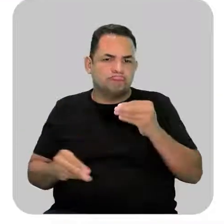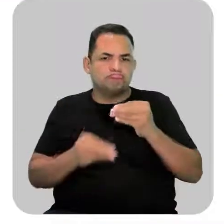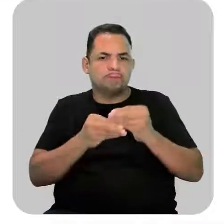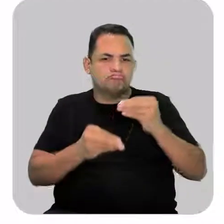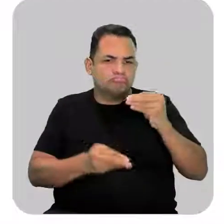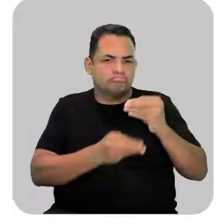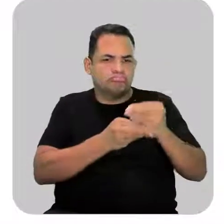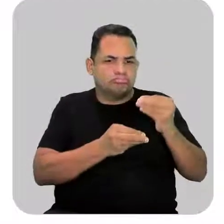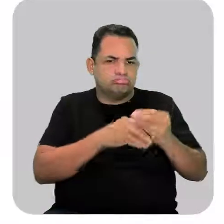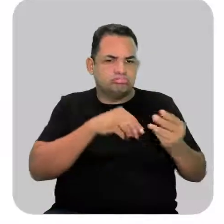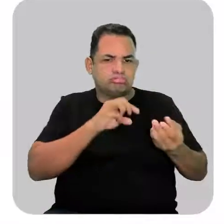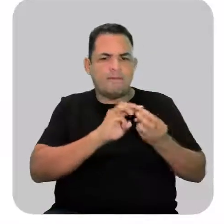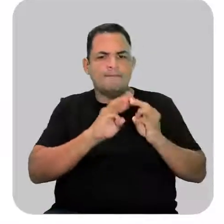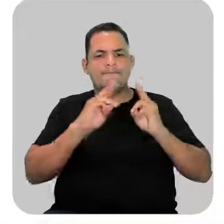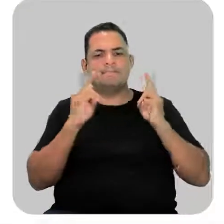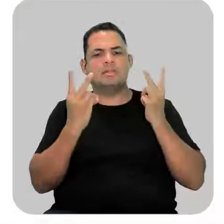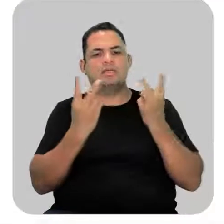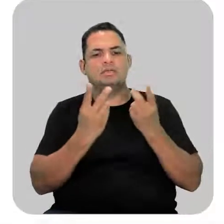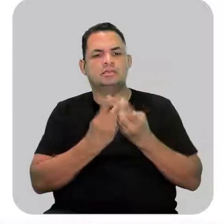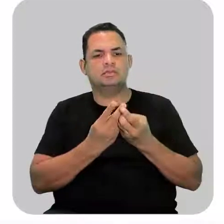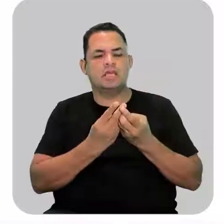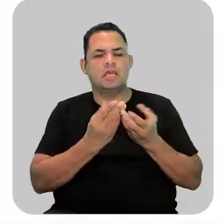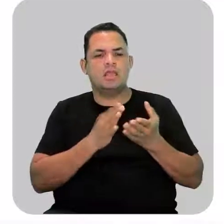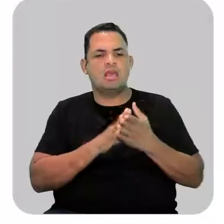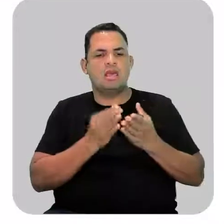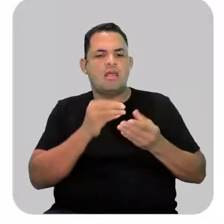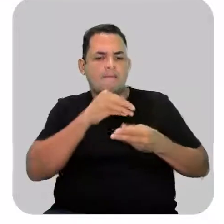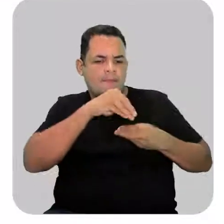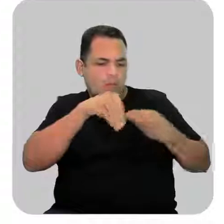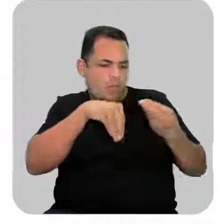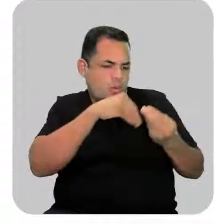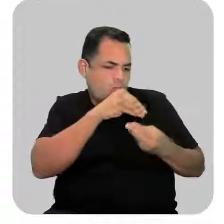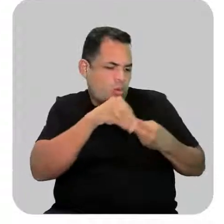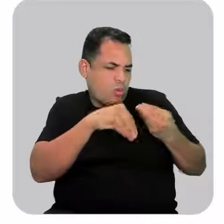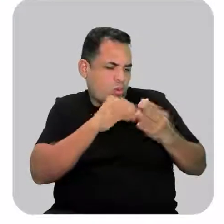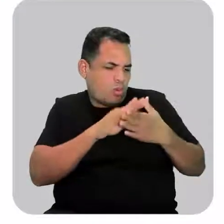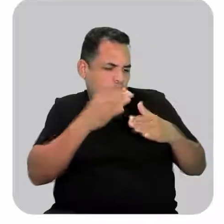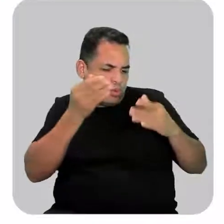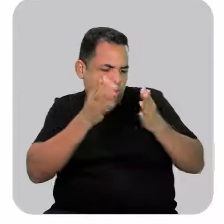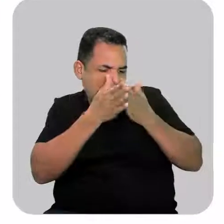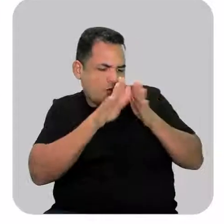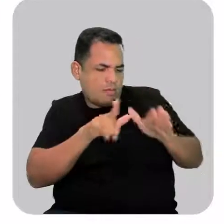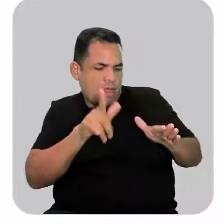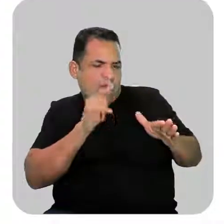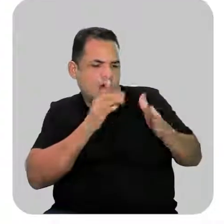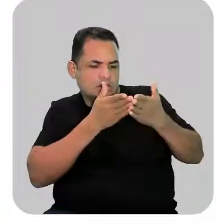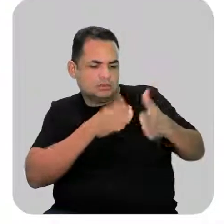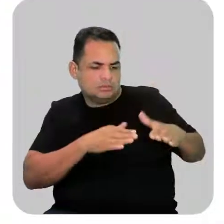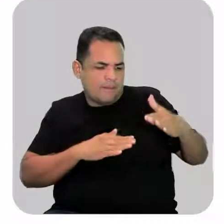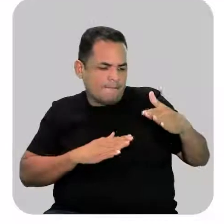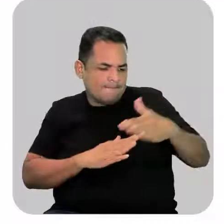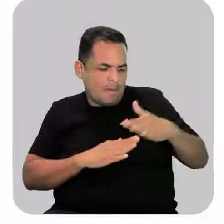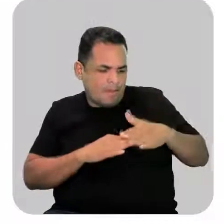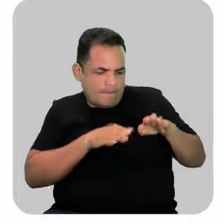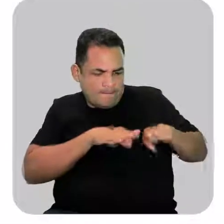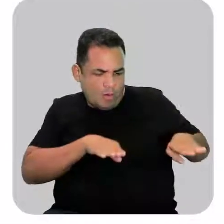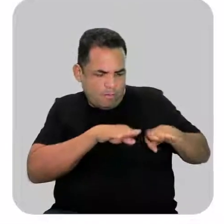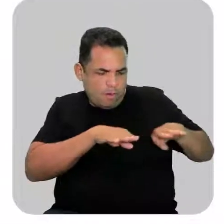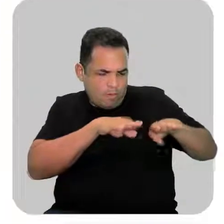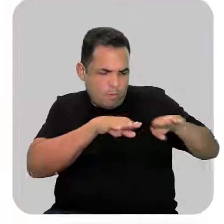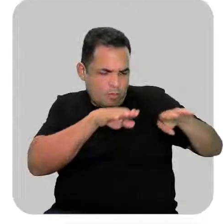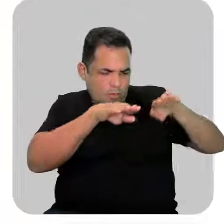matéria orgânica no fundo de mares e também em terra firme, que foi sedimentado e pela ação do tempo,